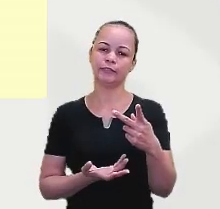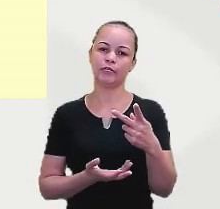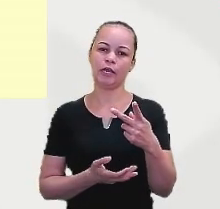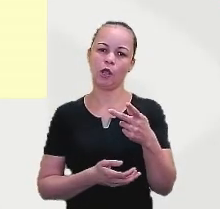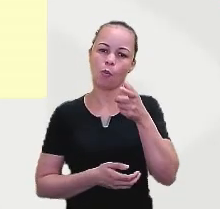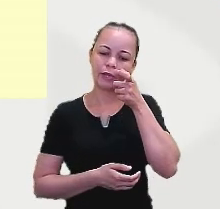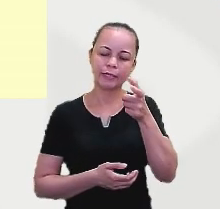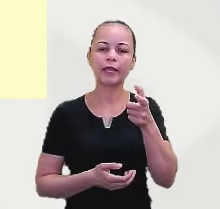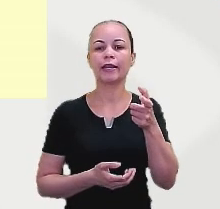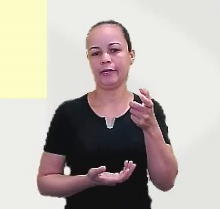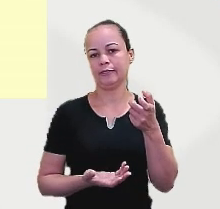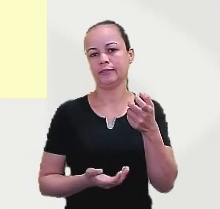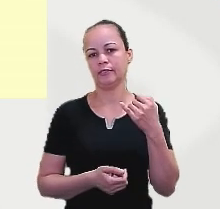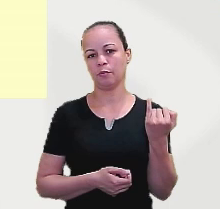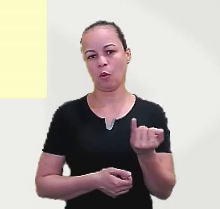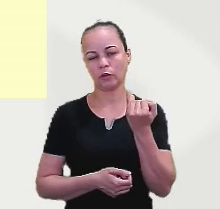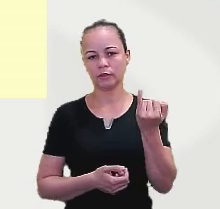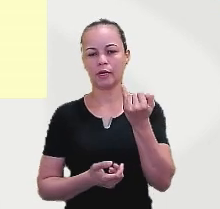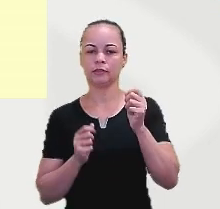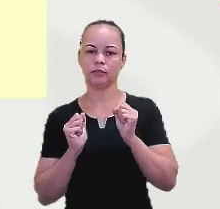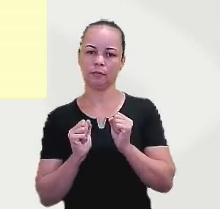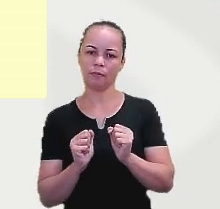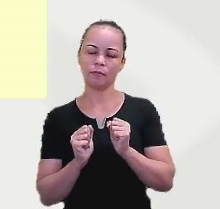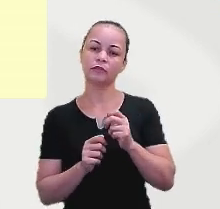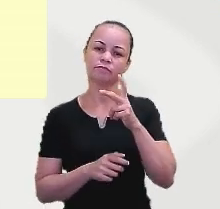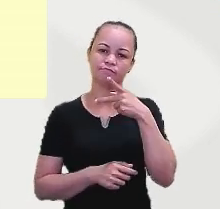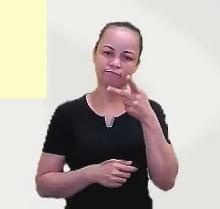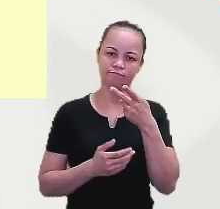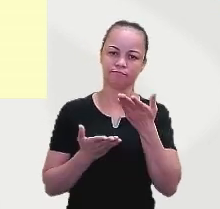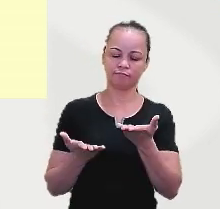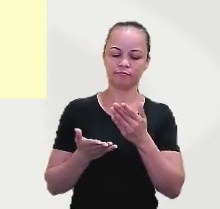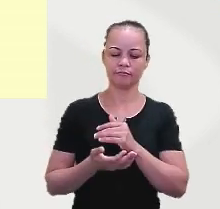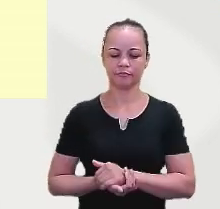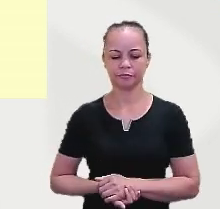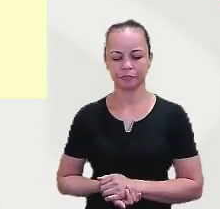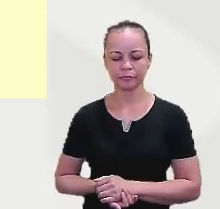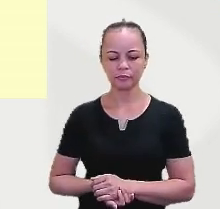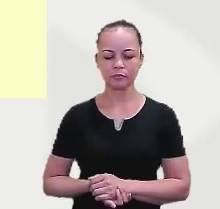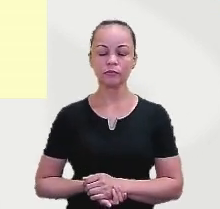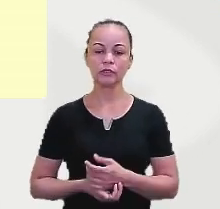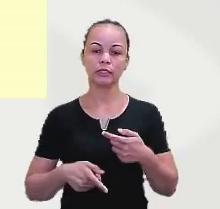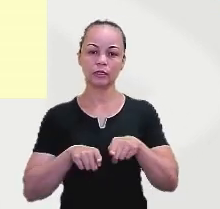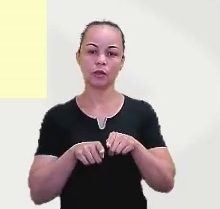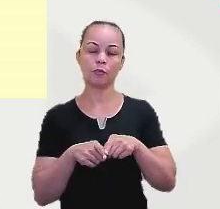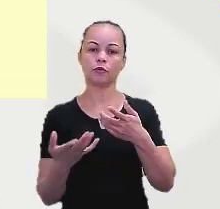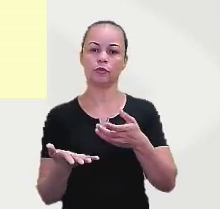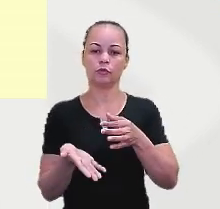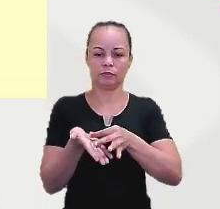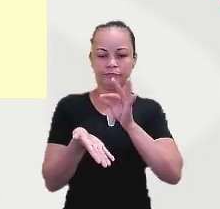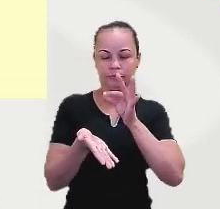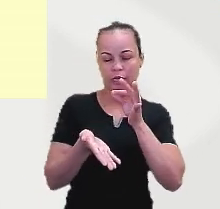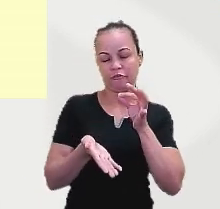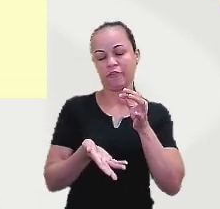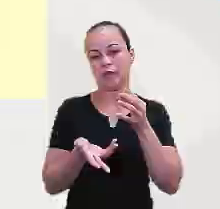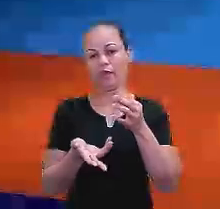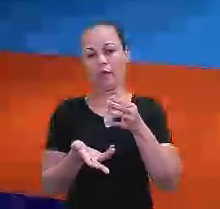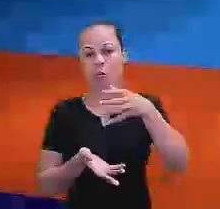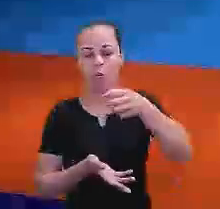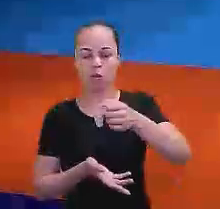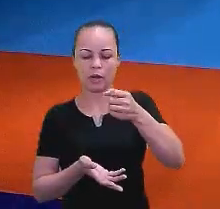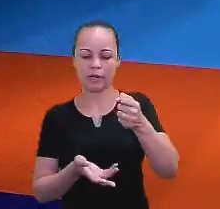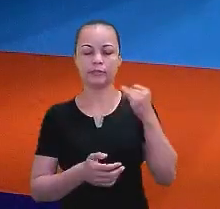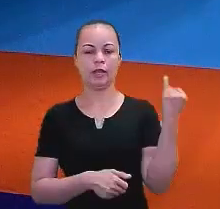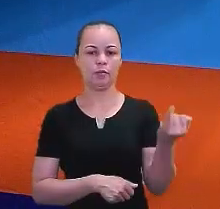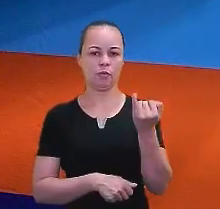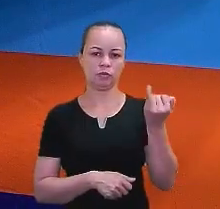a gente comentar. Então, a República do Café com Leite, como eu falei para vocês, é esse momento importante da história